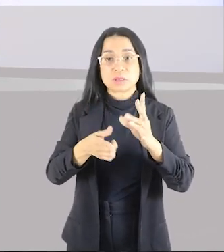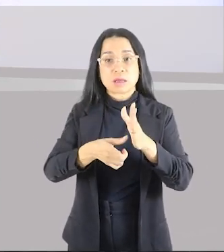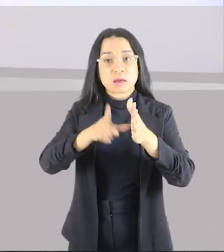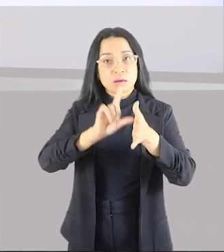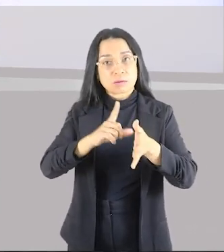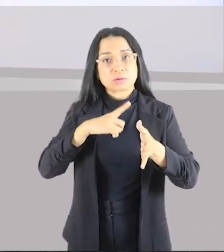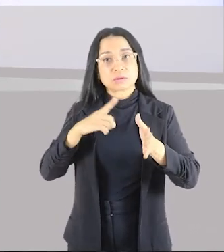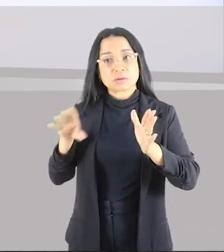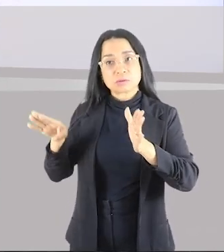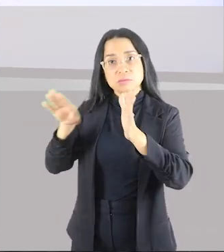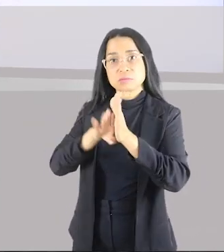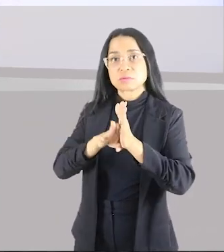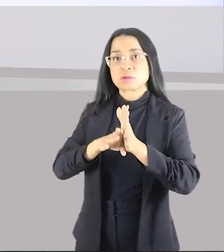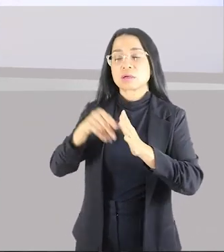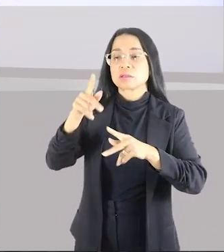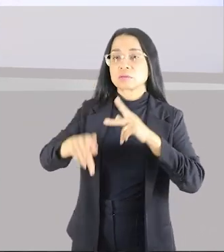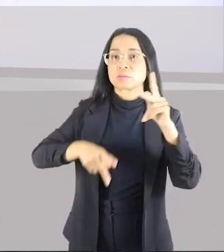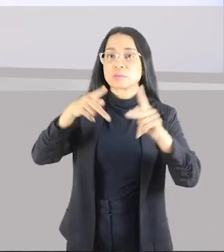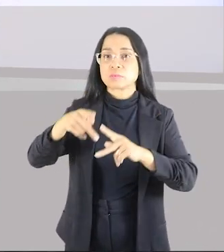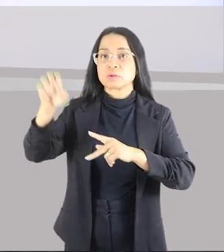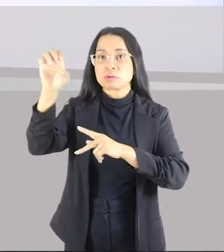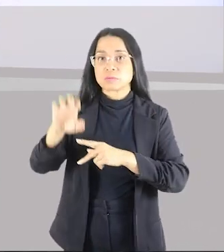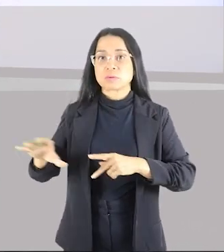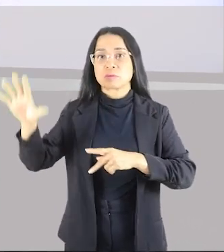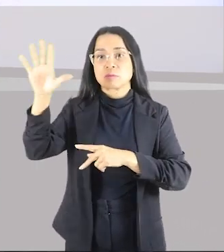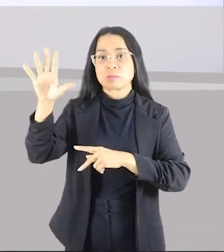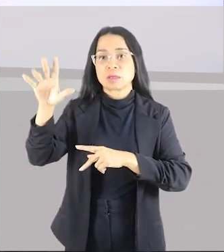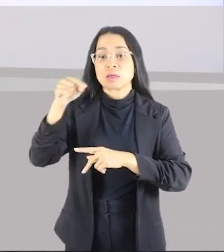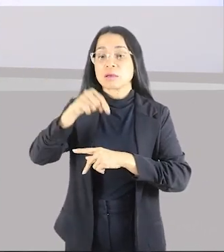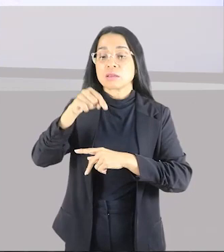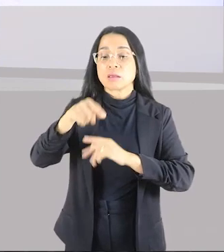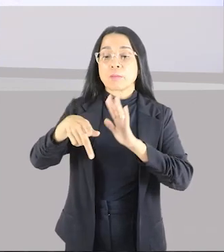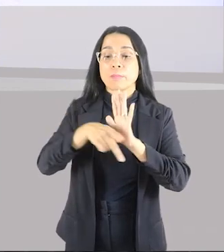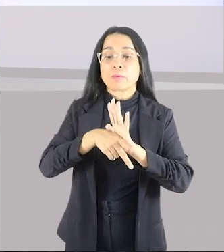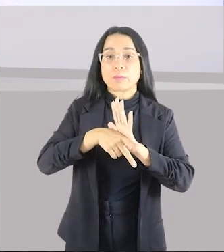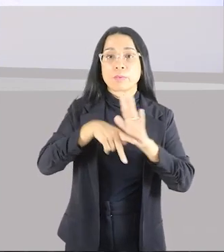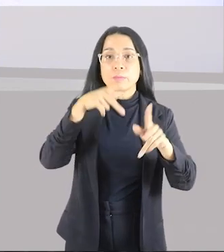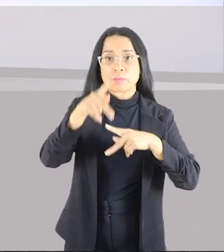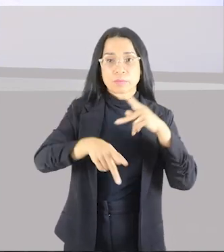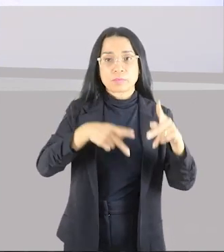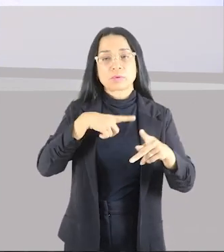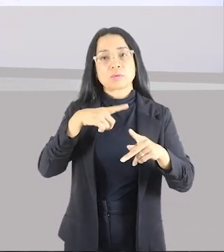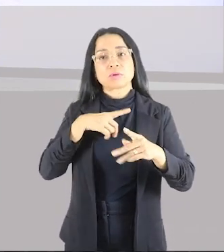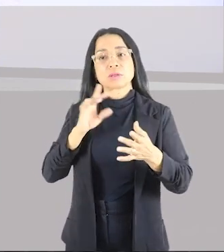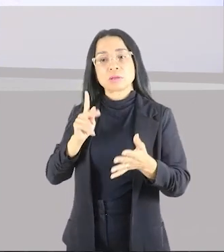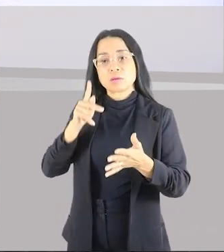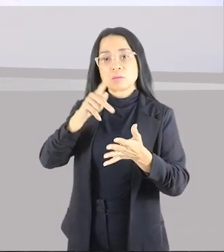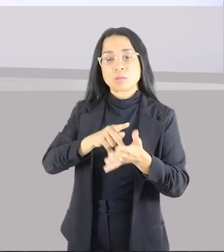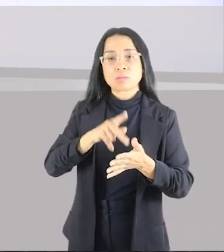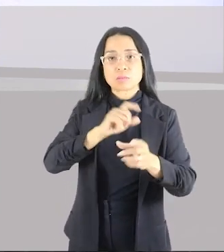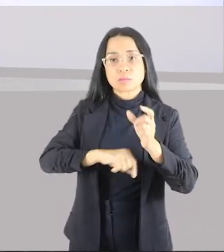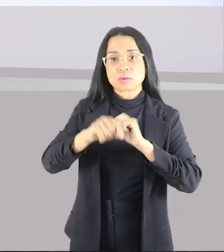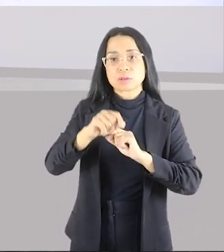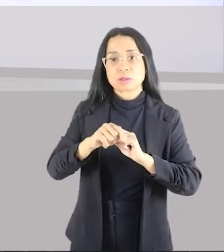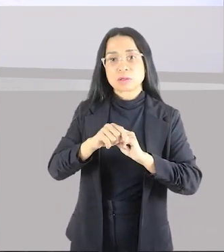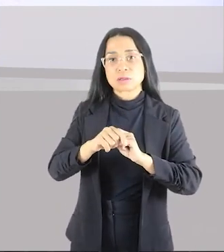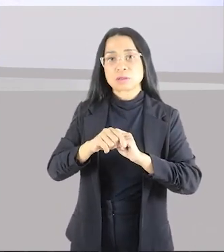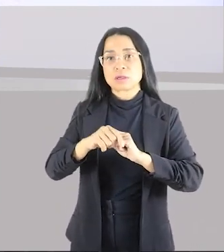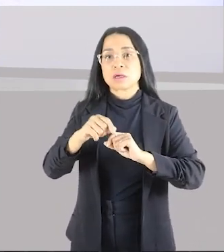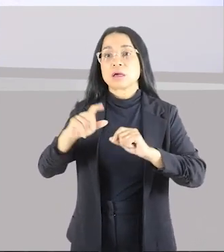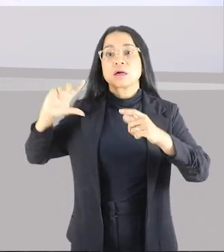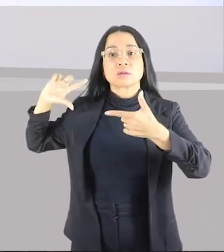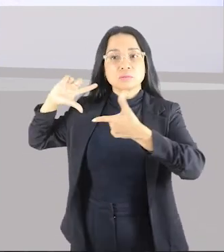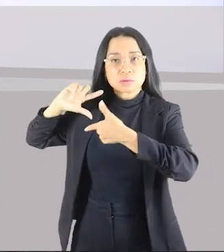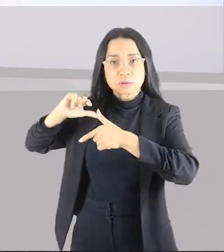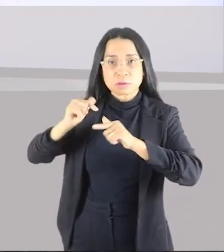da chegada da população europeia, era uma população que já tinha muito consolidadas as suas tradições e